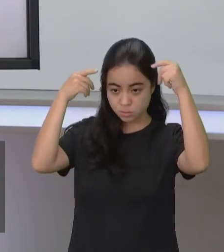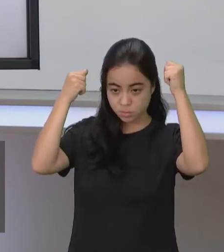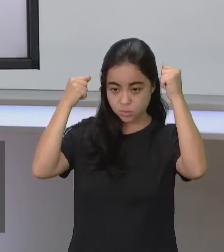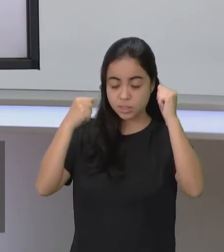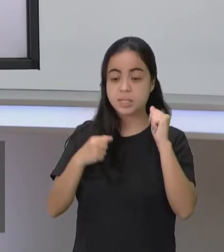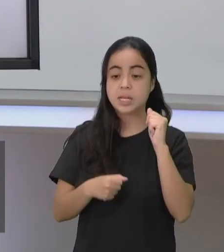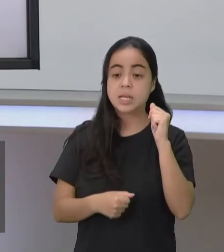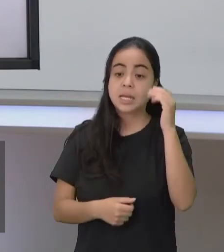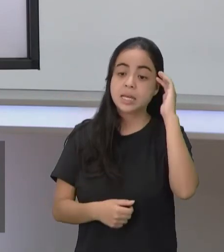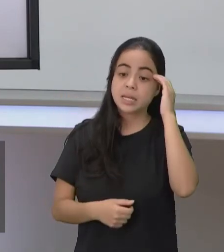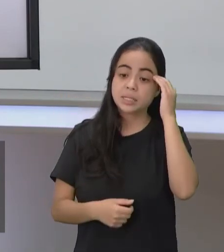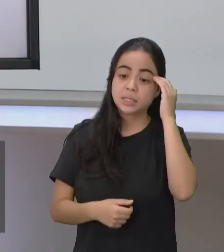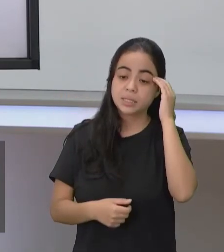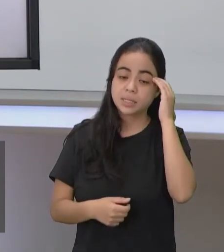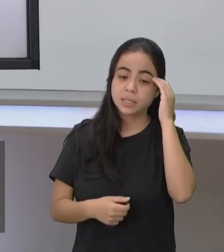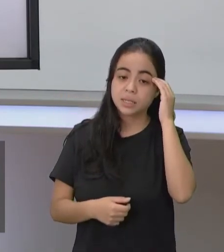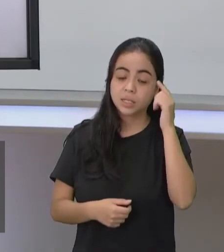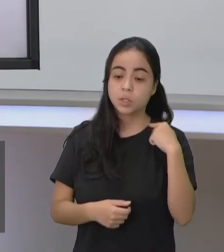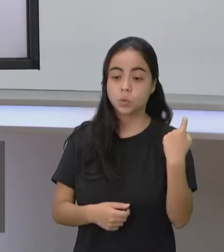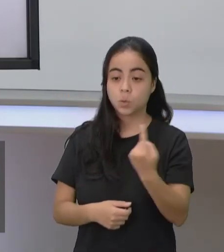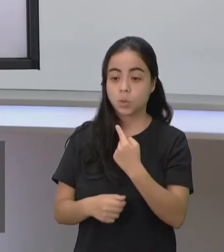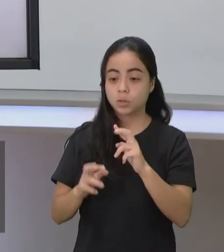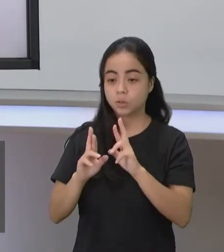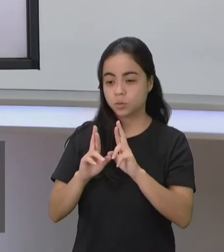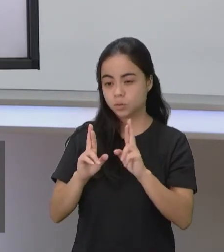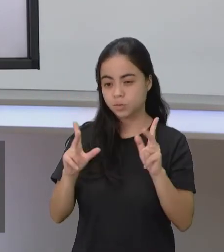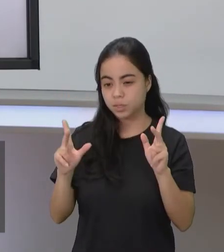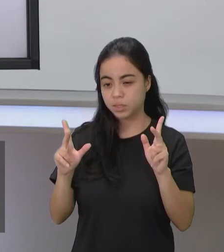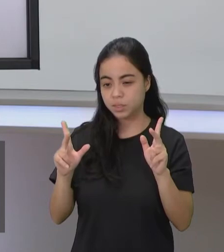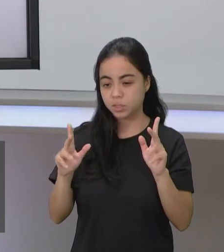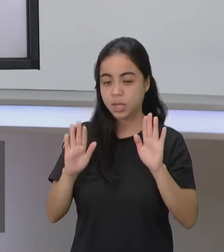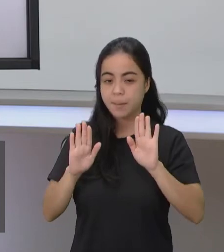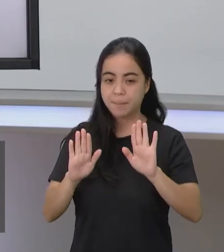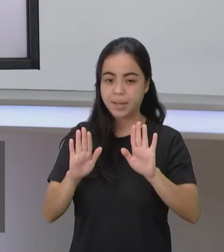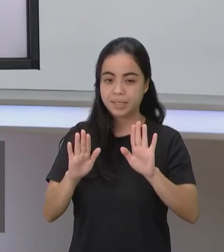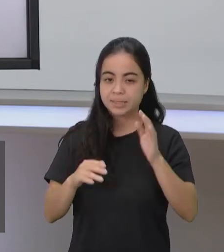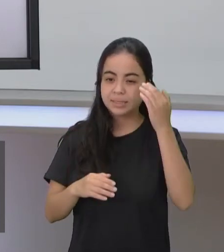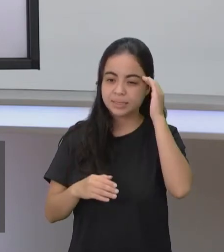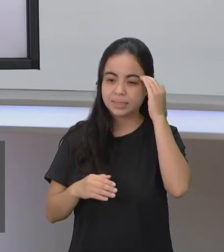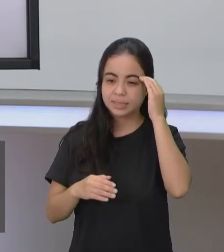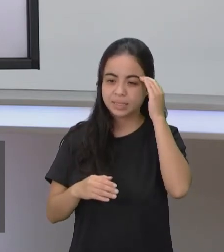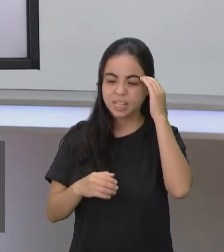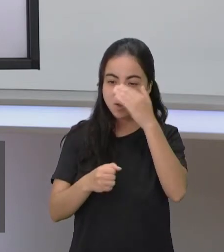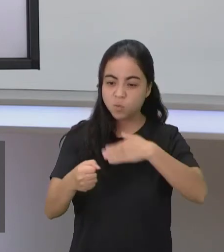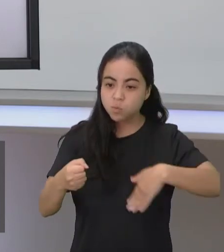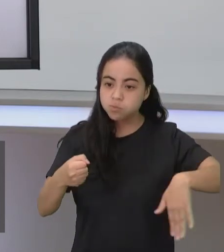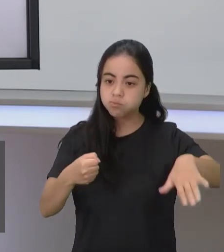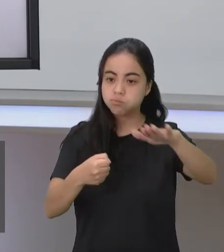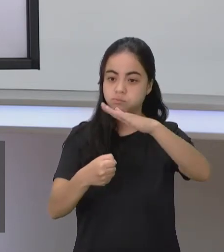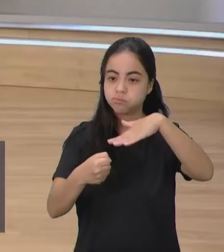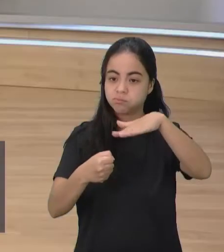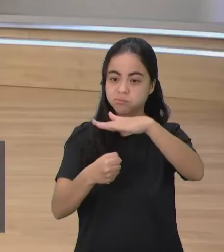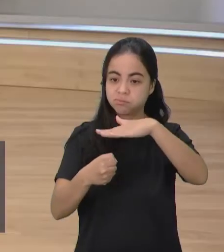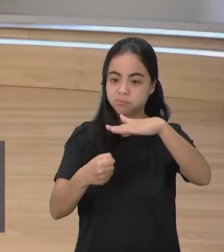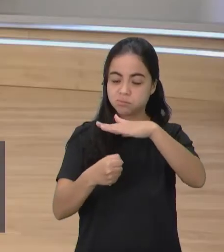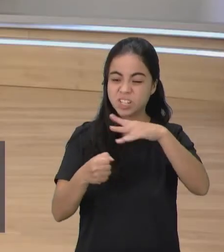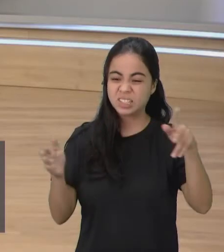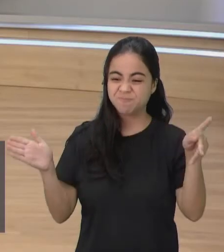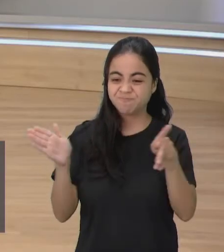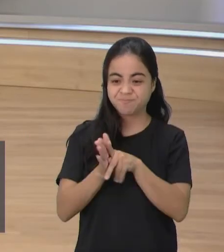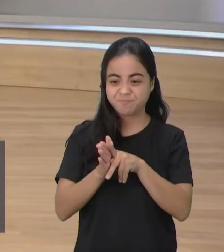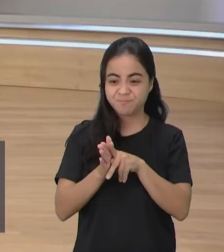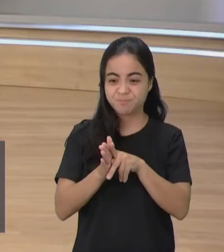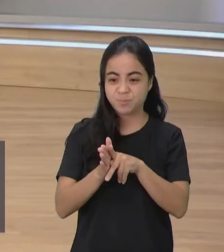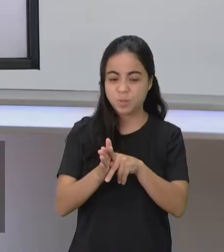diferentes dos outros animais por vários motivos é uma coisa. A gente achar que a gente tem domínio sobre as coisas e que nós somos donos das